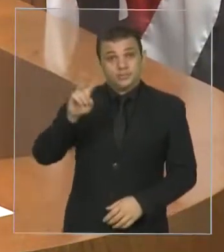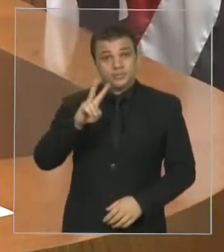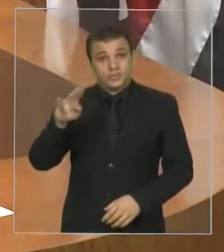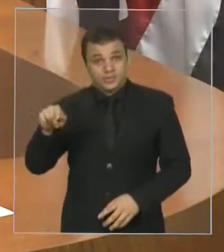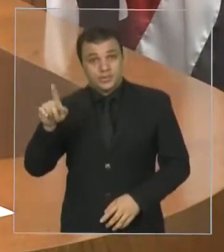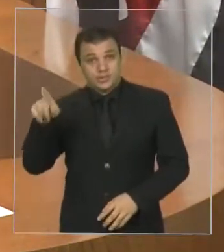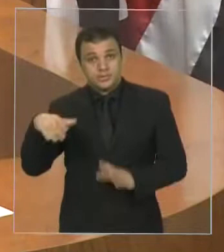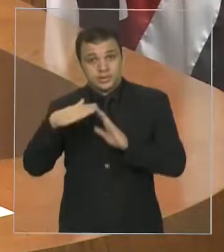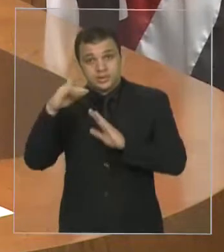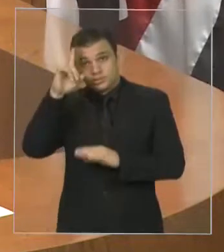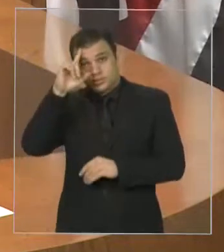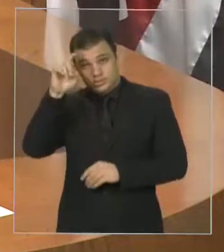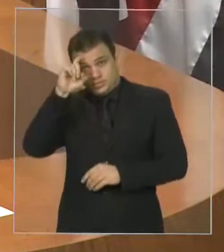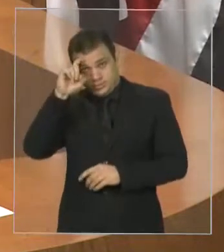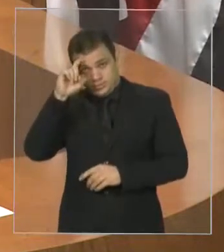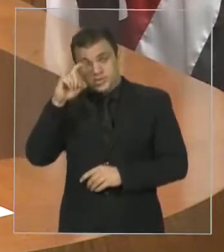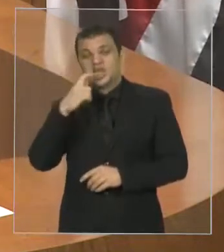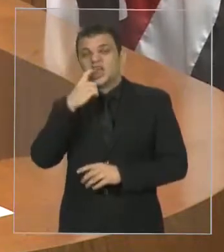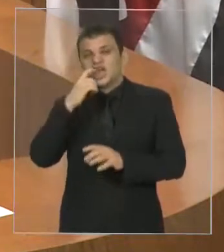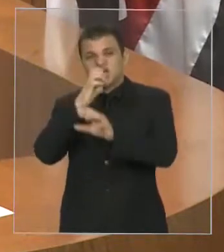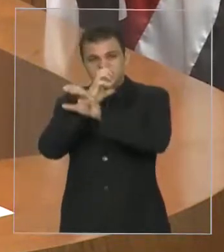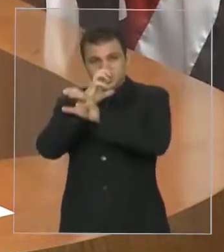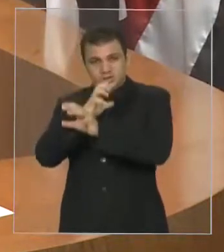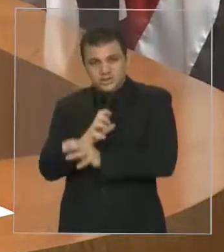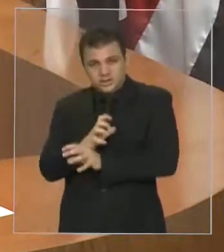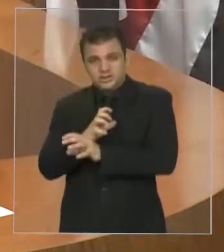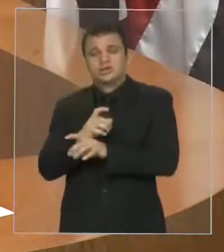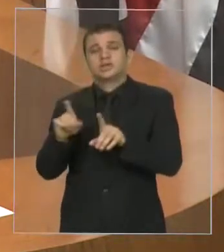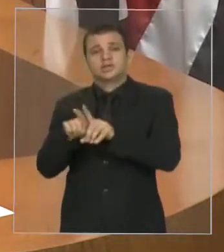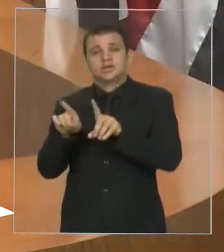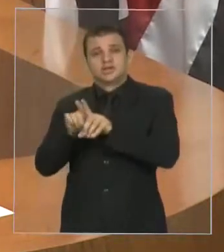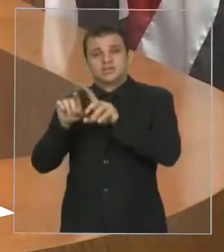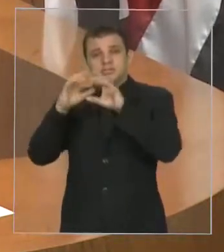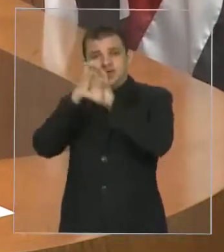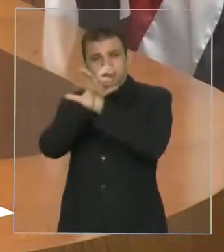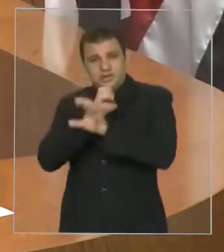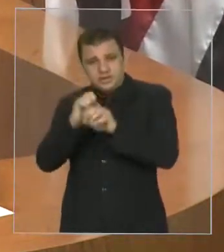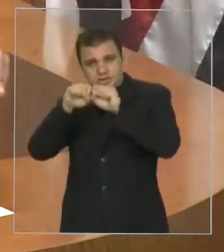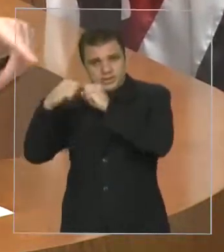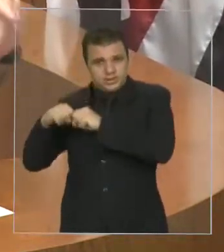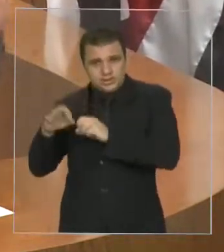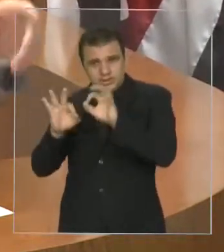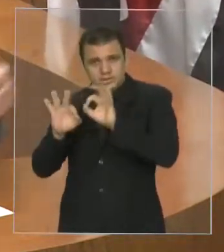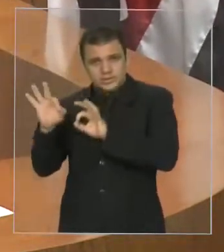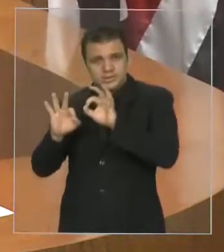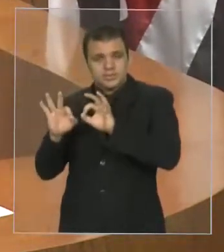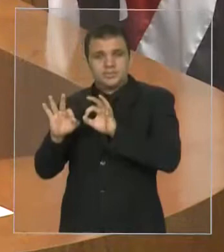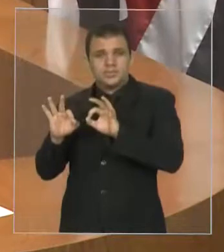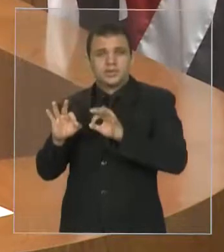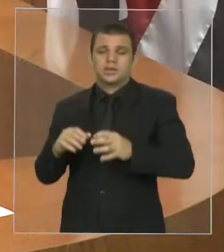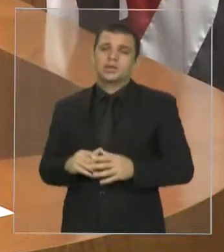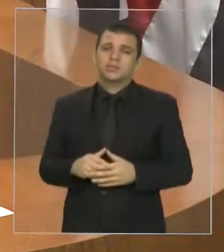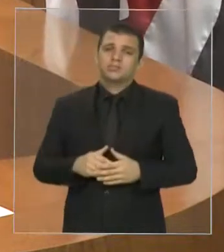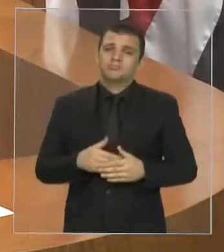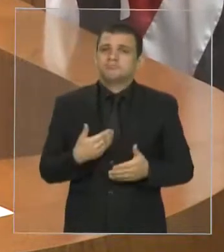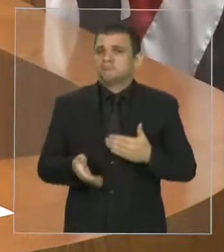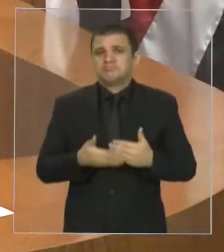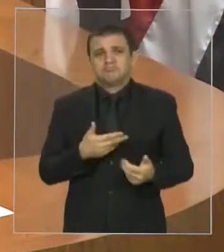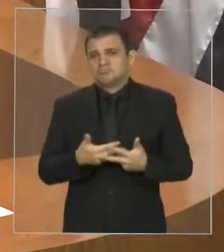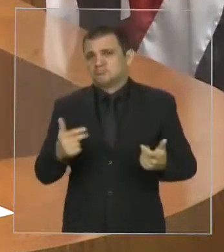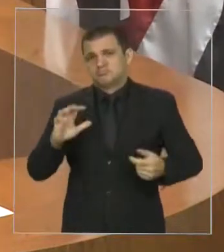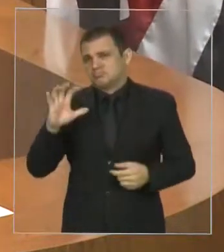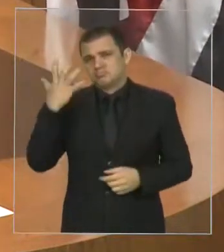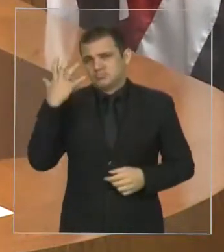e traumatologia. Em qualquer circunstância, e em especial os médicos aqui presentes nesta casa sabem, que teria